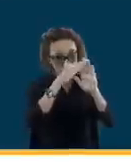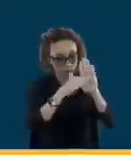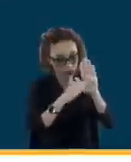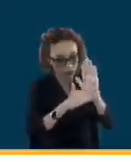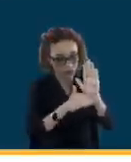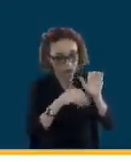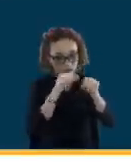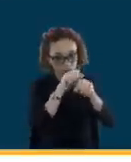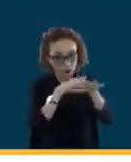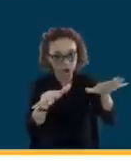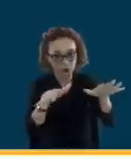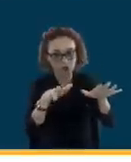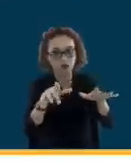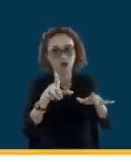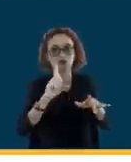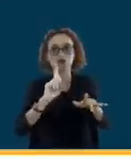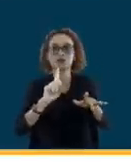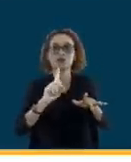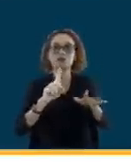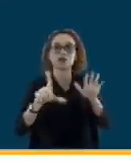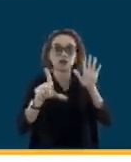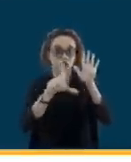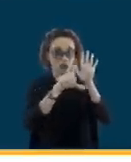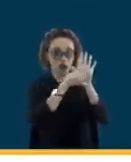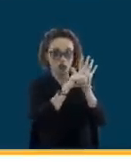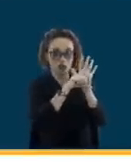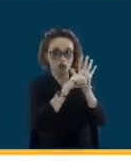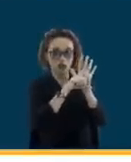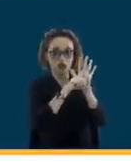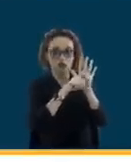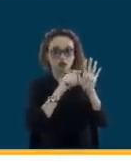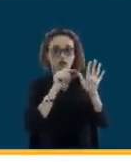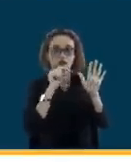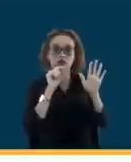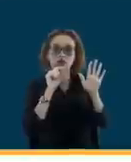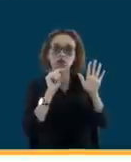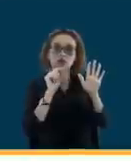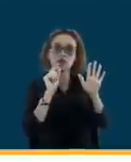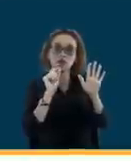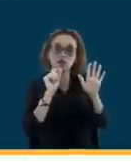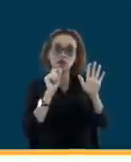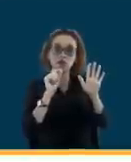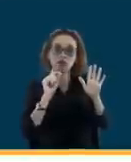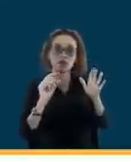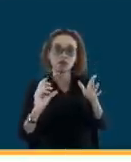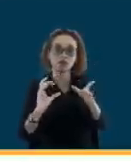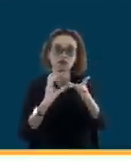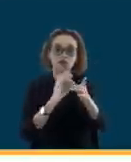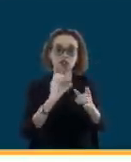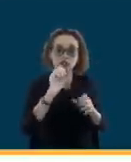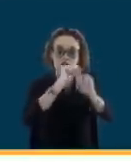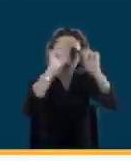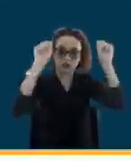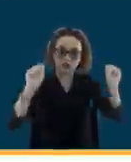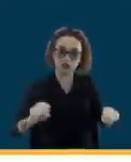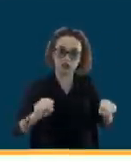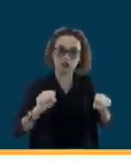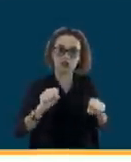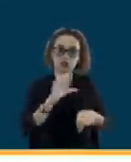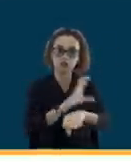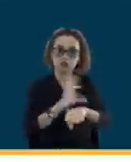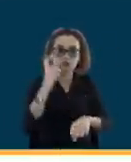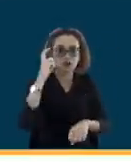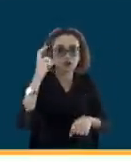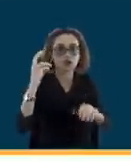vamos tratar da Lei Aldir Blanc à luz também da implementação do Sistema Nacional de Cultura, o papel dos conselhos, o papel